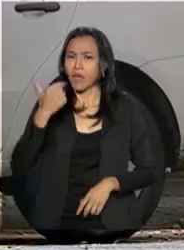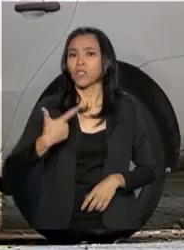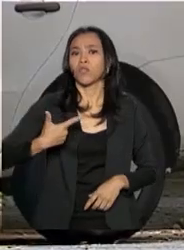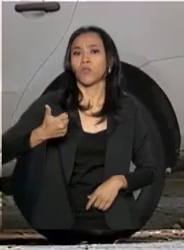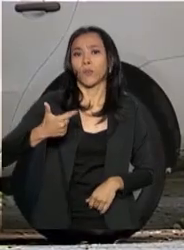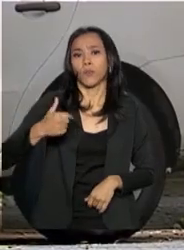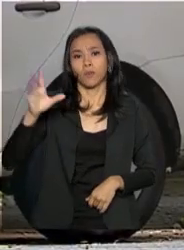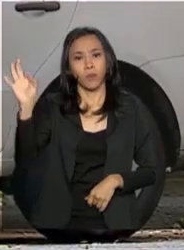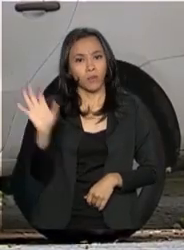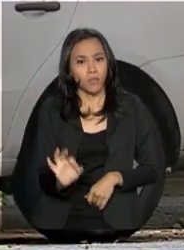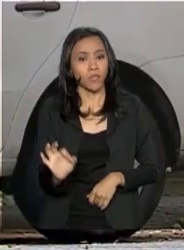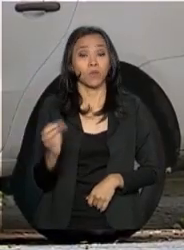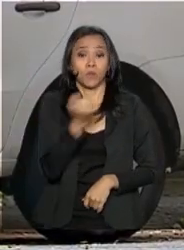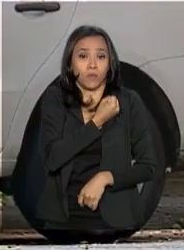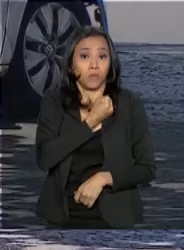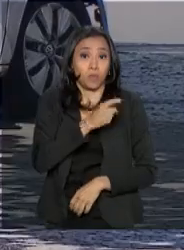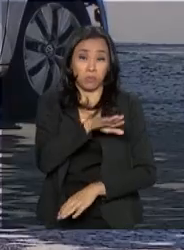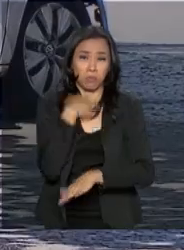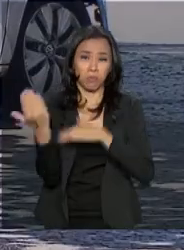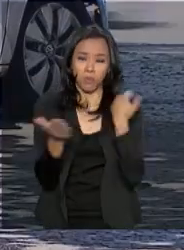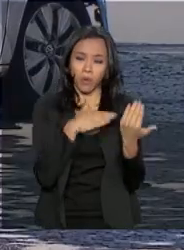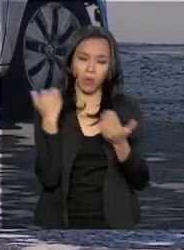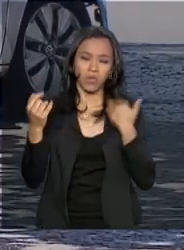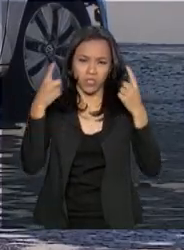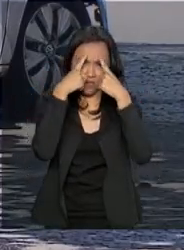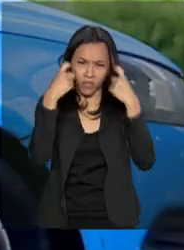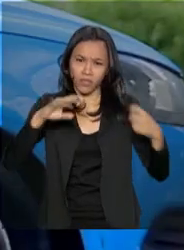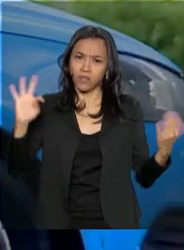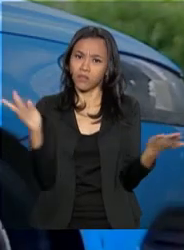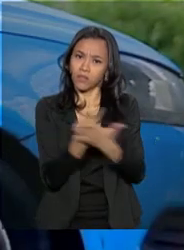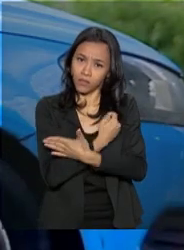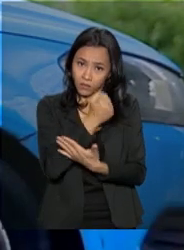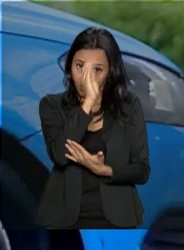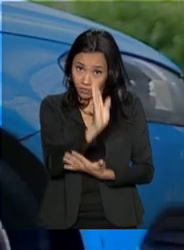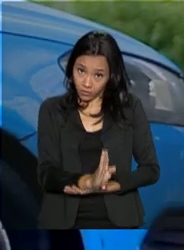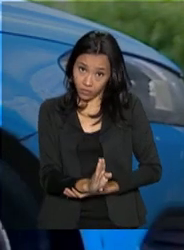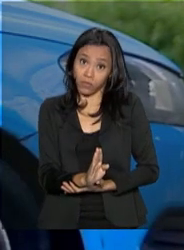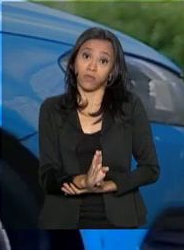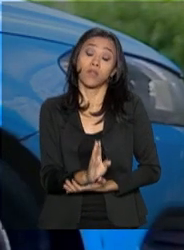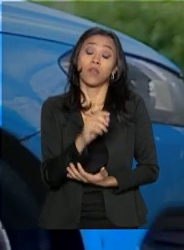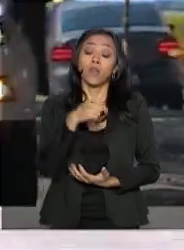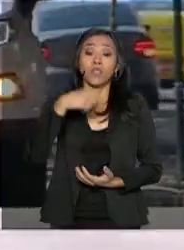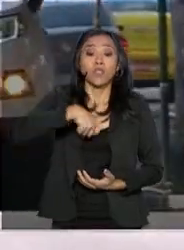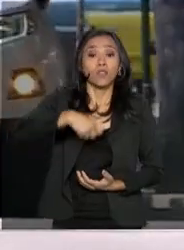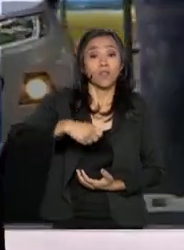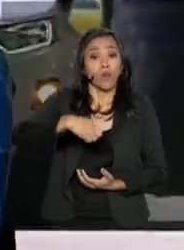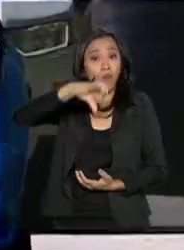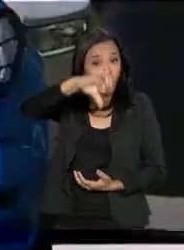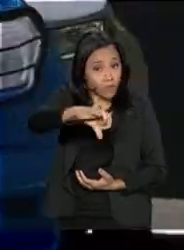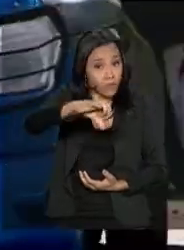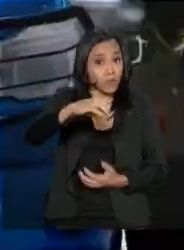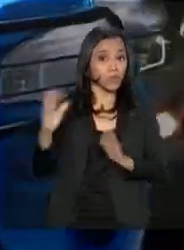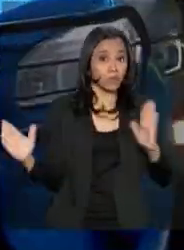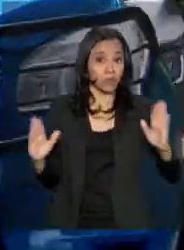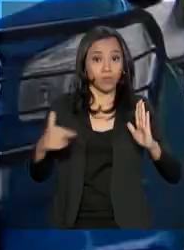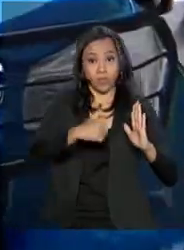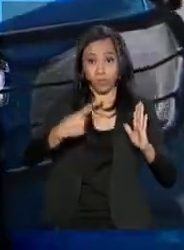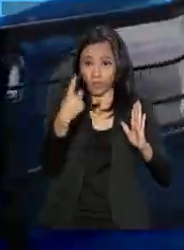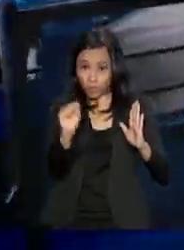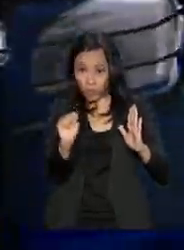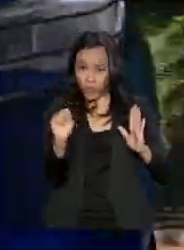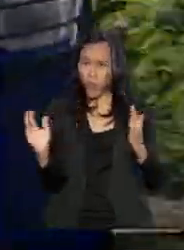no número de mortes violentas registradas no país nos nove primeiros meses de 2010 18 em comparação